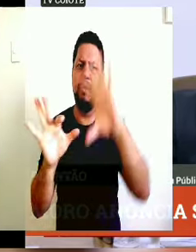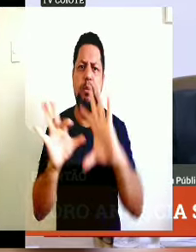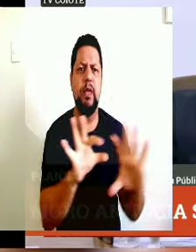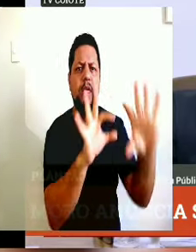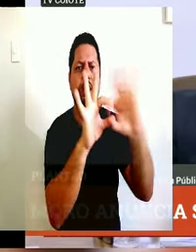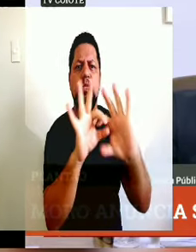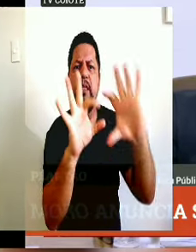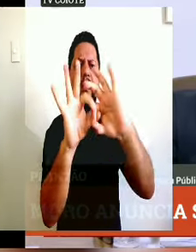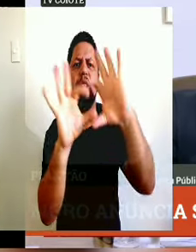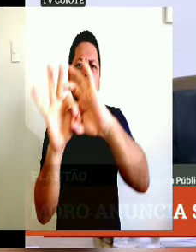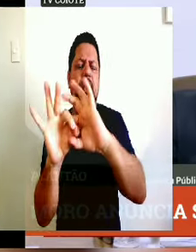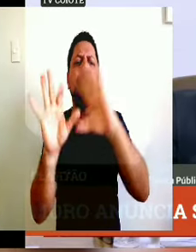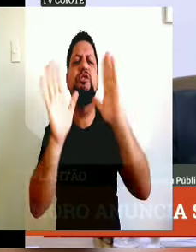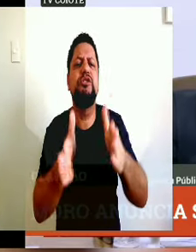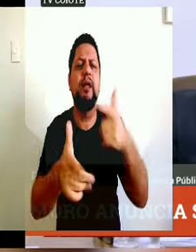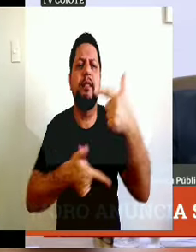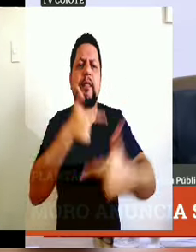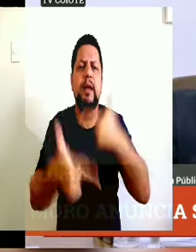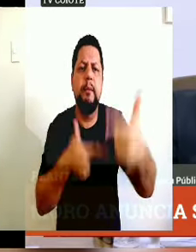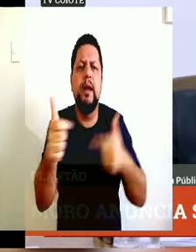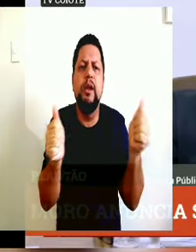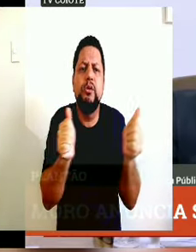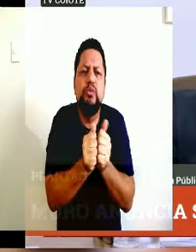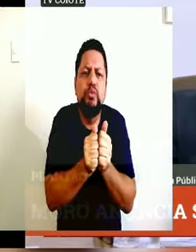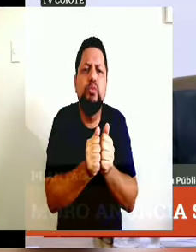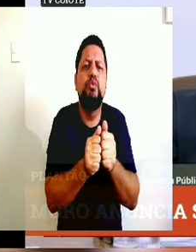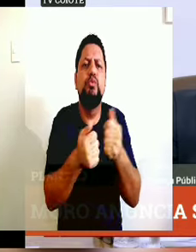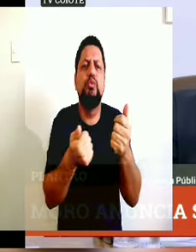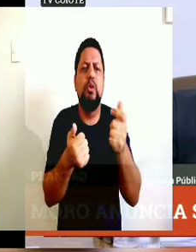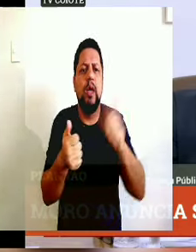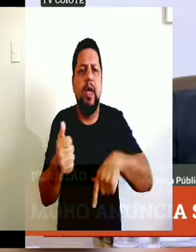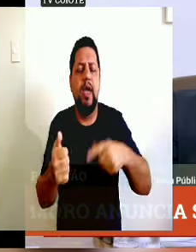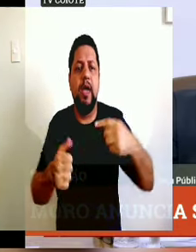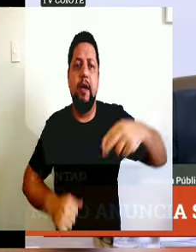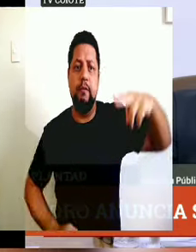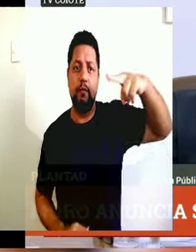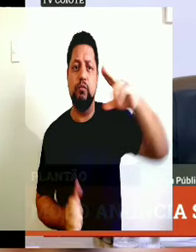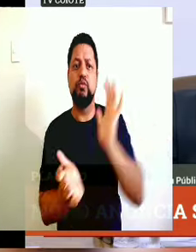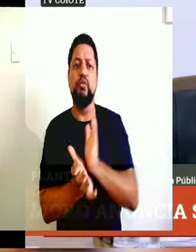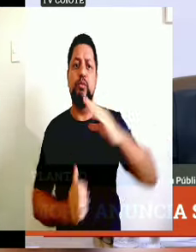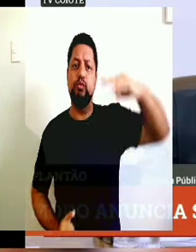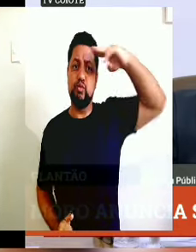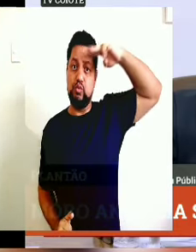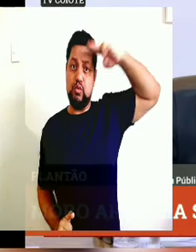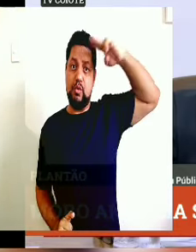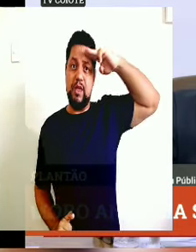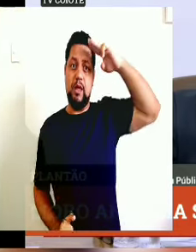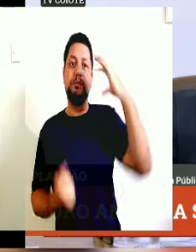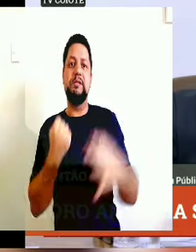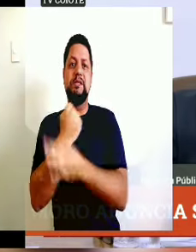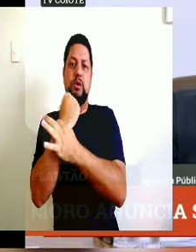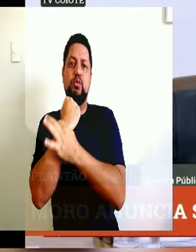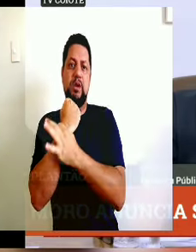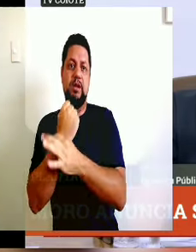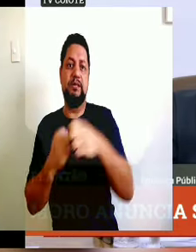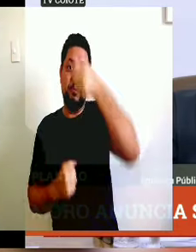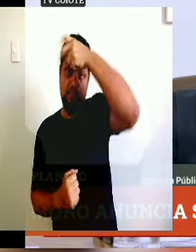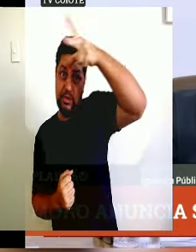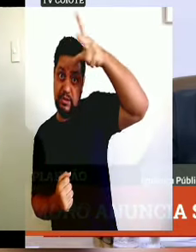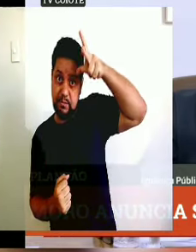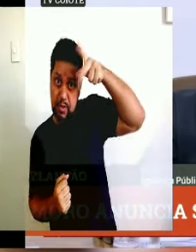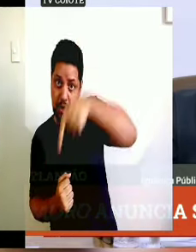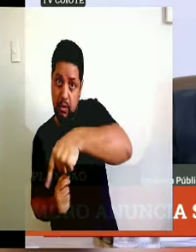atuamos muito próximos das forças de segurança estaduais, até mesmo municipais.